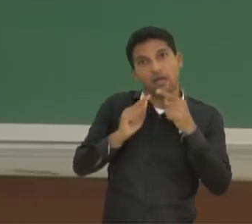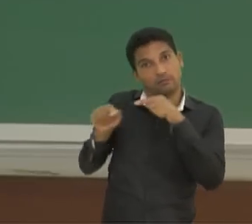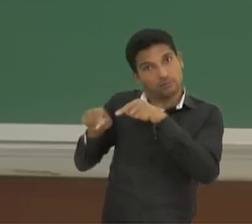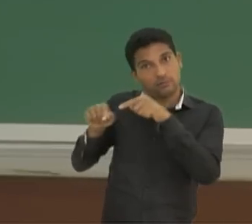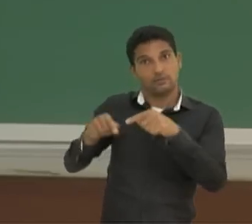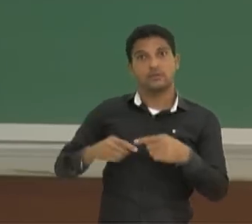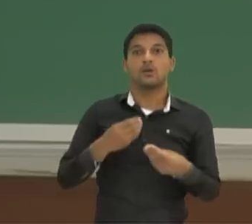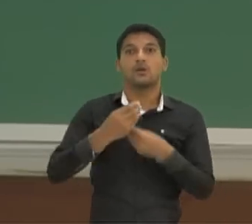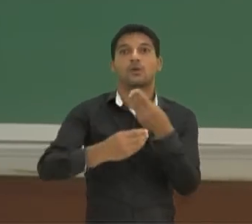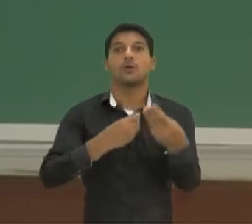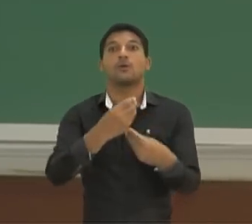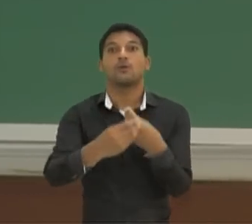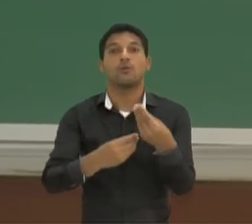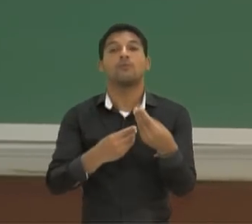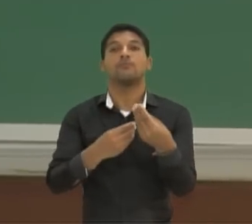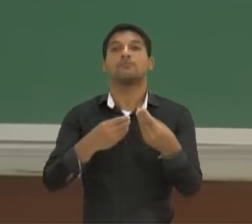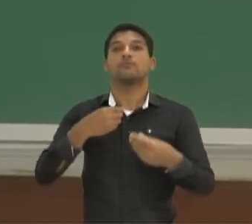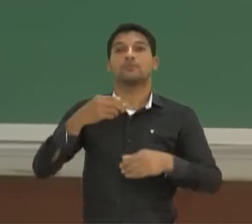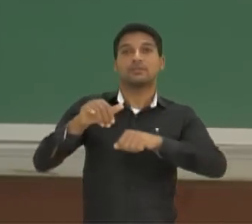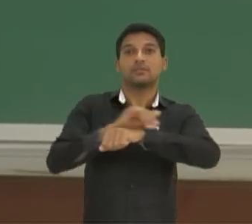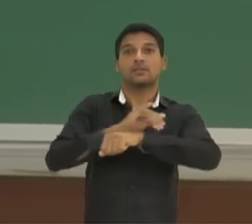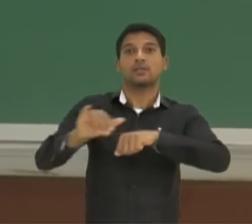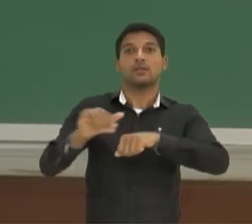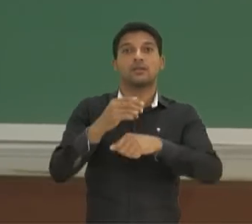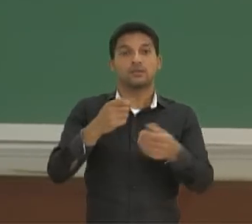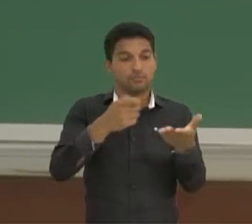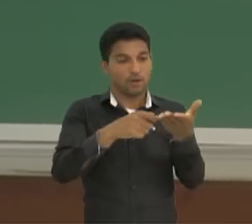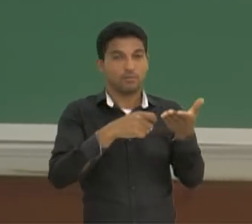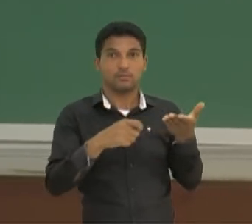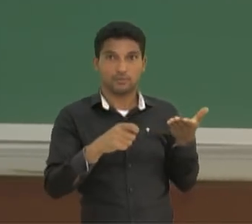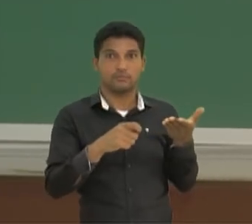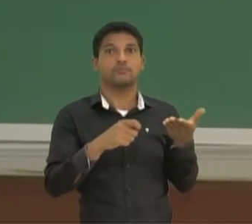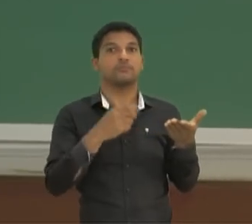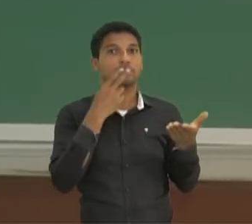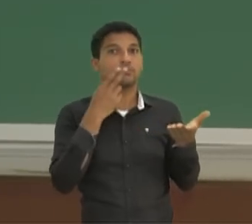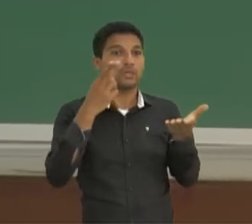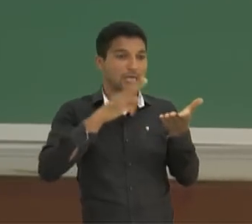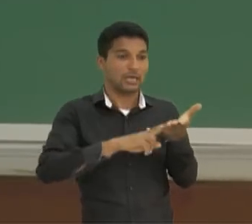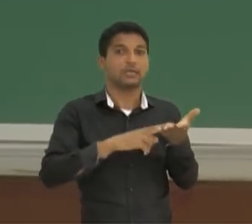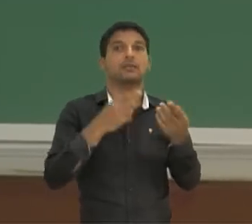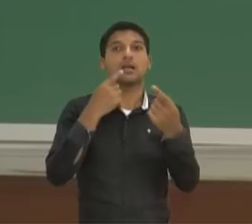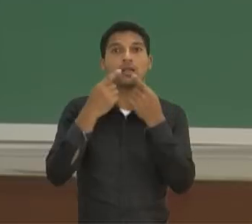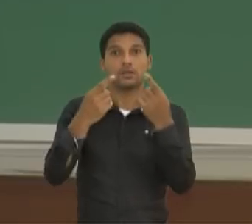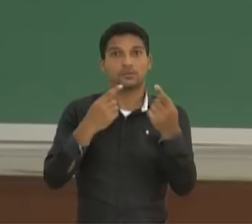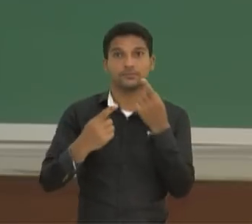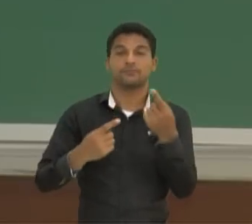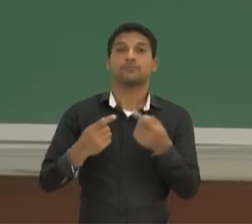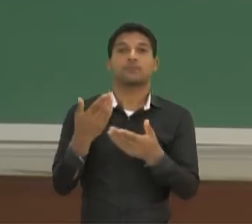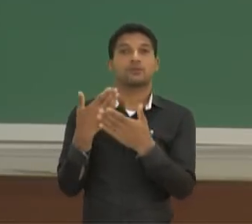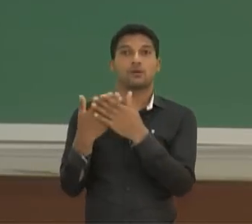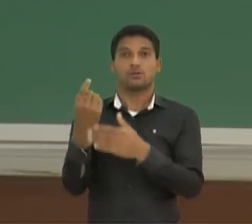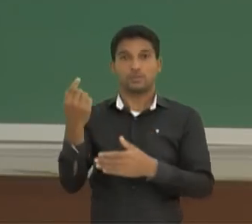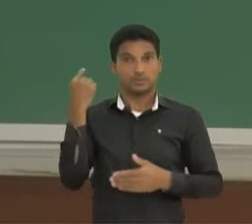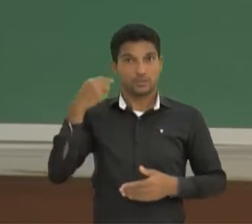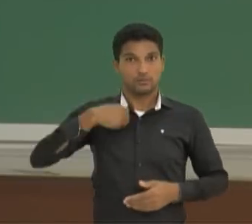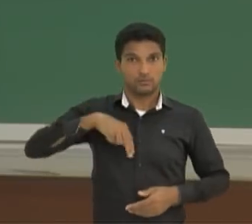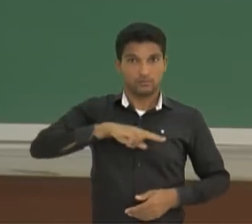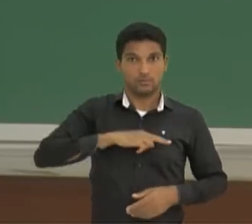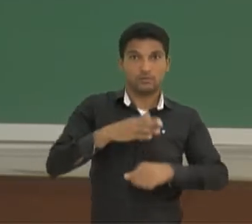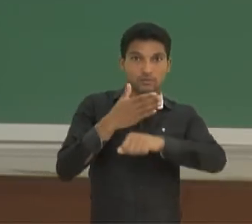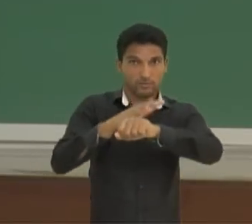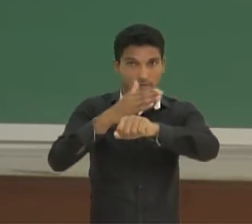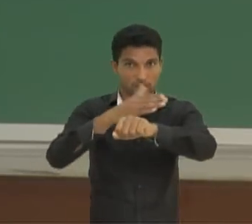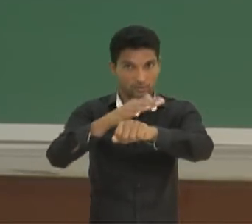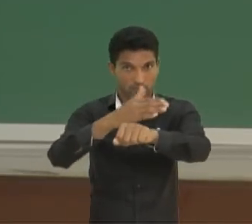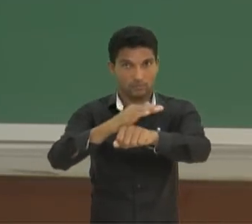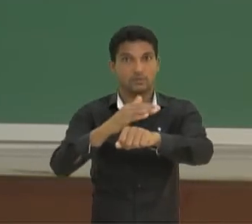enfim. Né, como que a gente faz isso? Então, na aula passada a gente teve a oportunidade de treinar, né, também a gente viu ali a